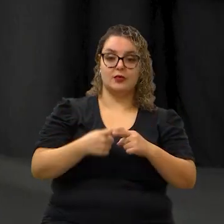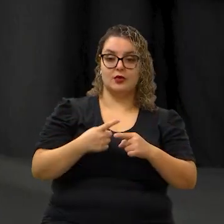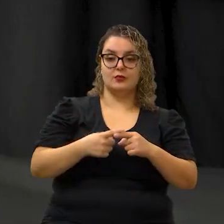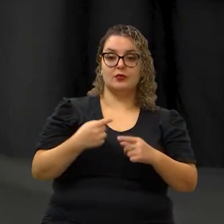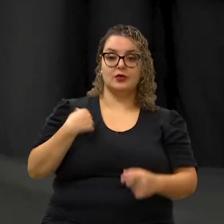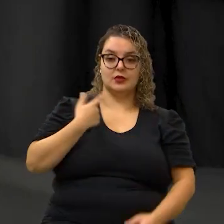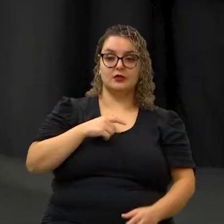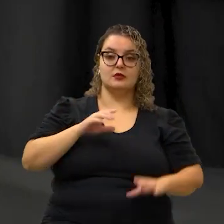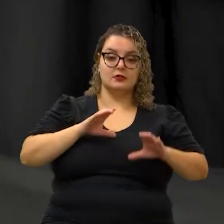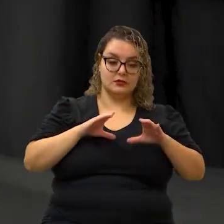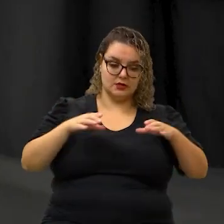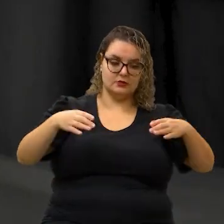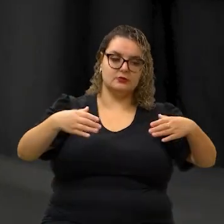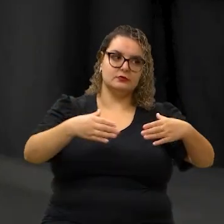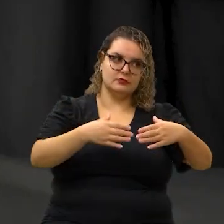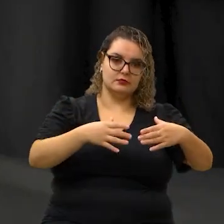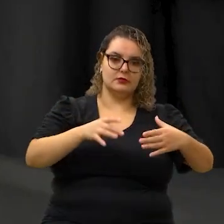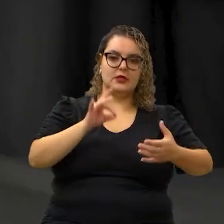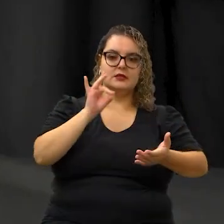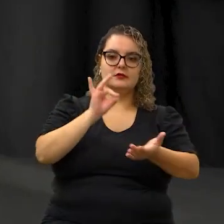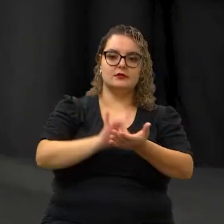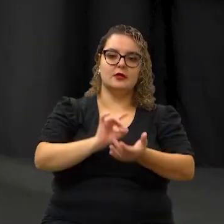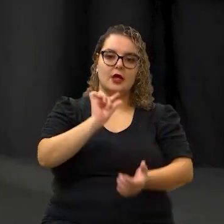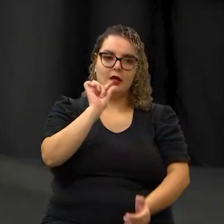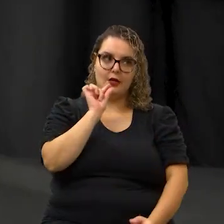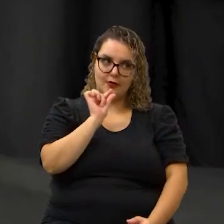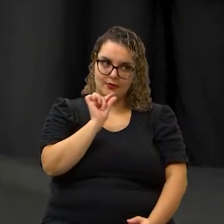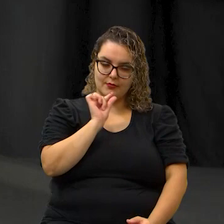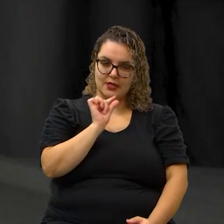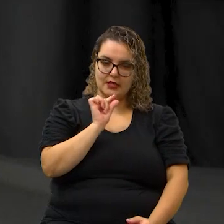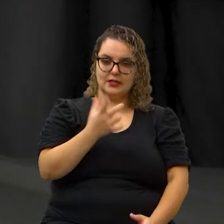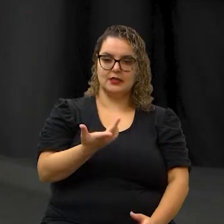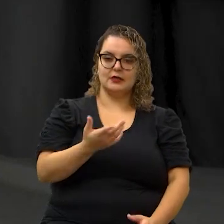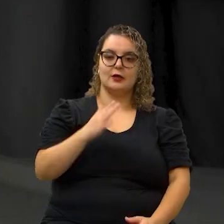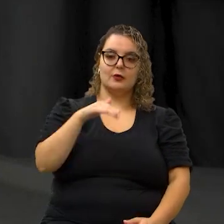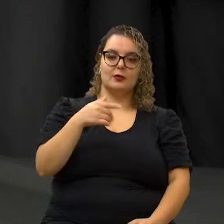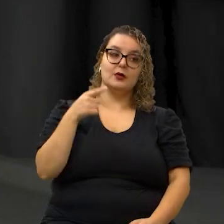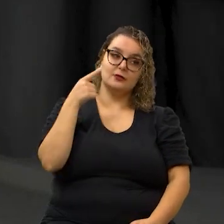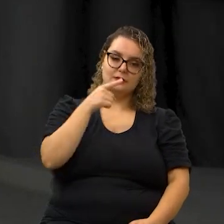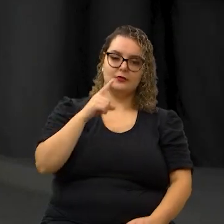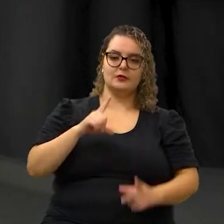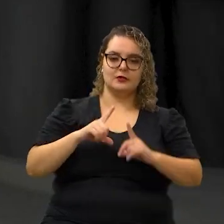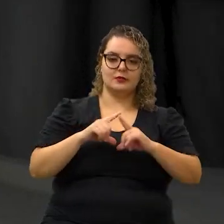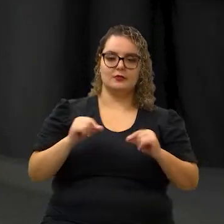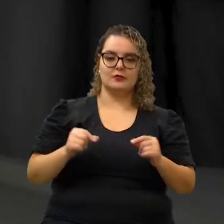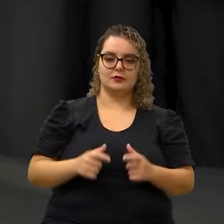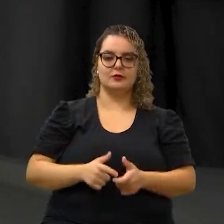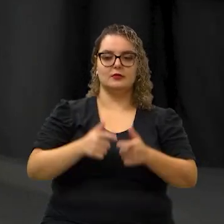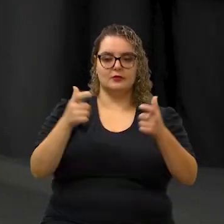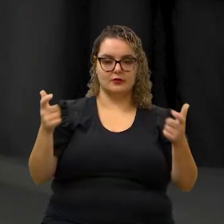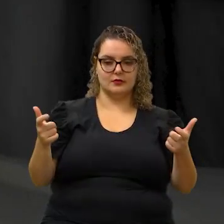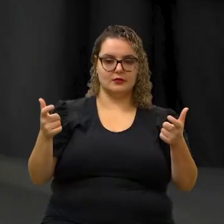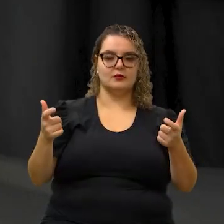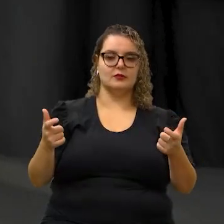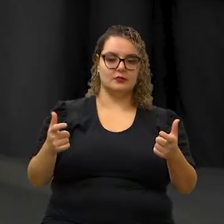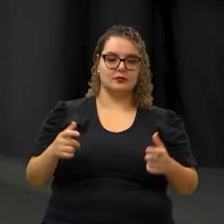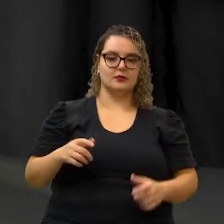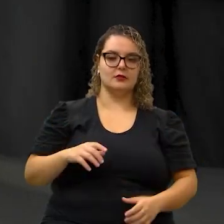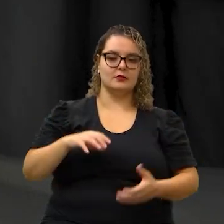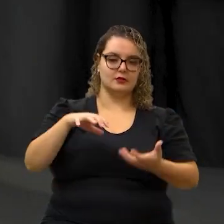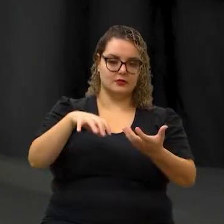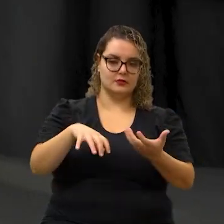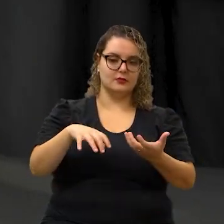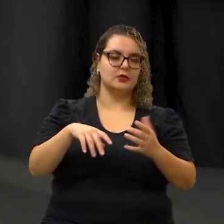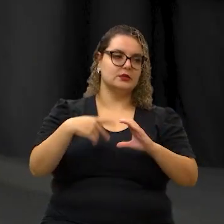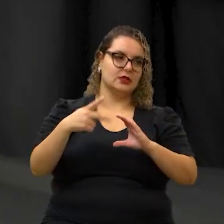grande, né, porque está dentro aqui da nossa bolha, mas ela se torna uma semente lá de arroz perto da